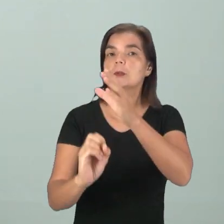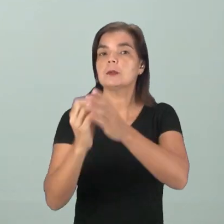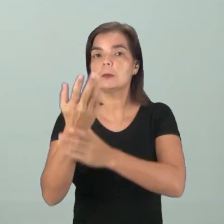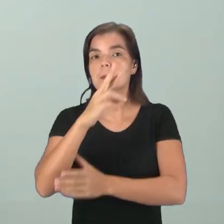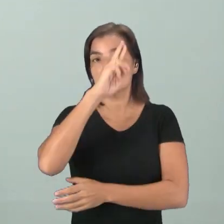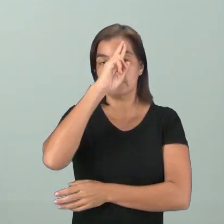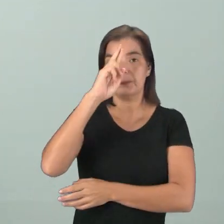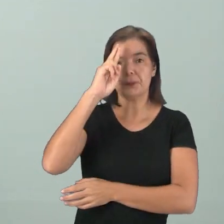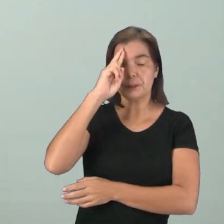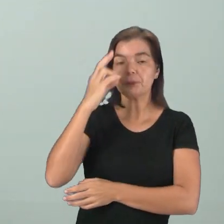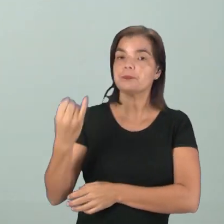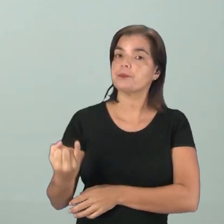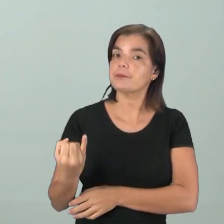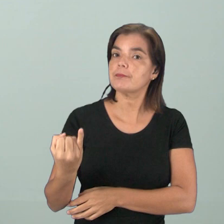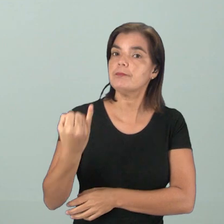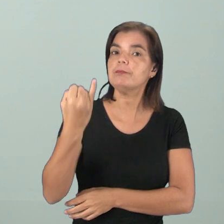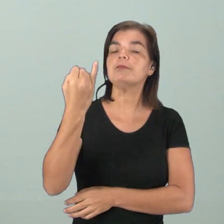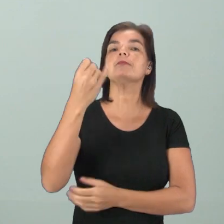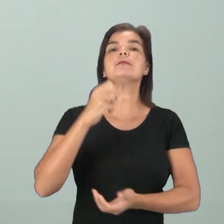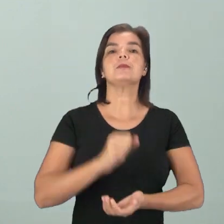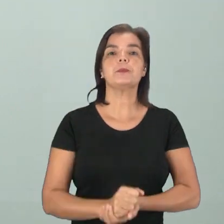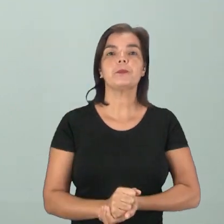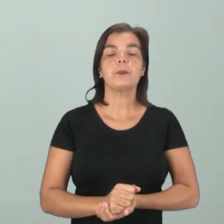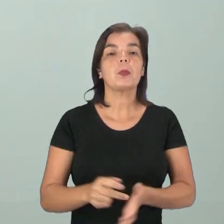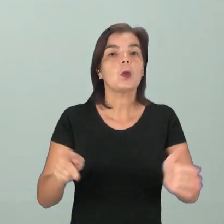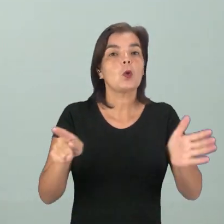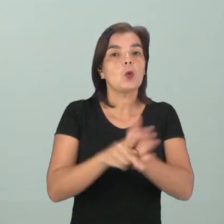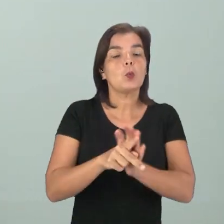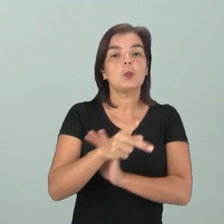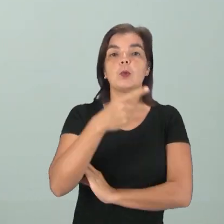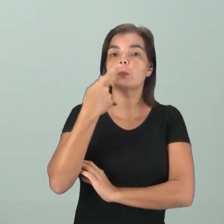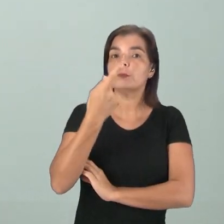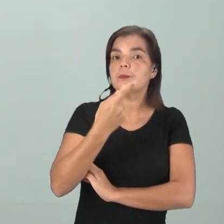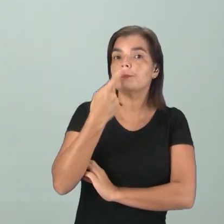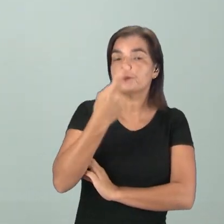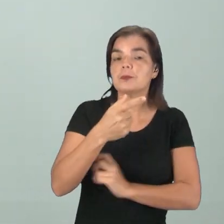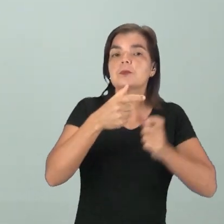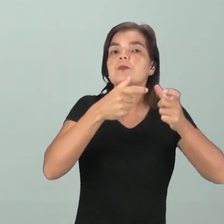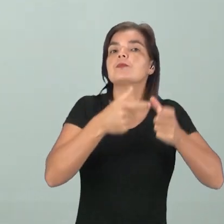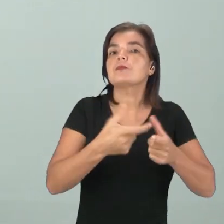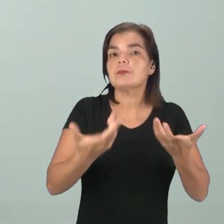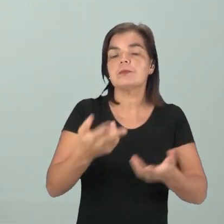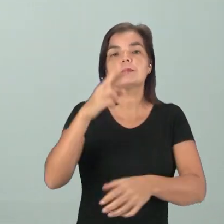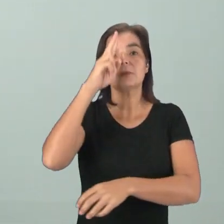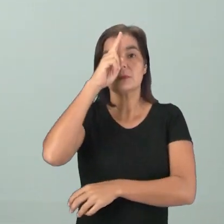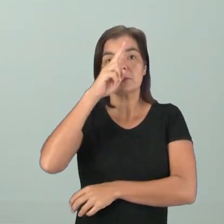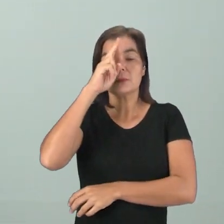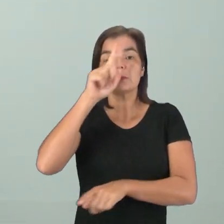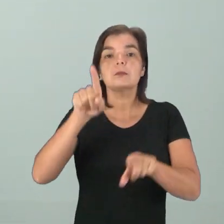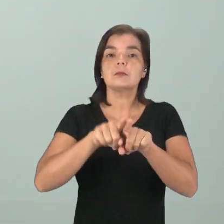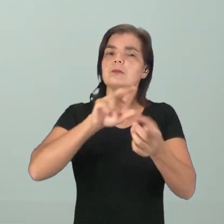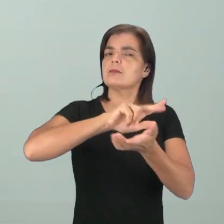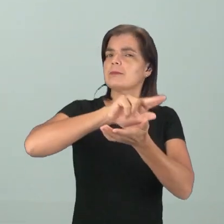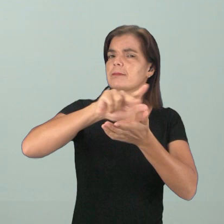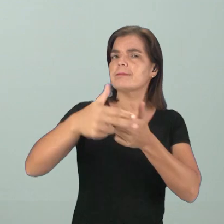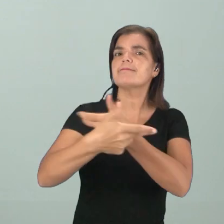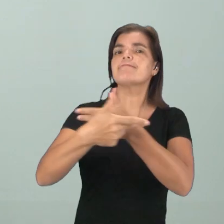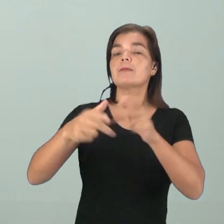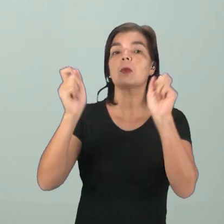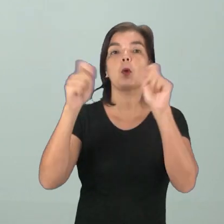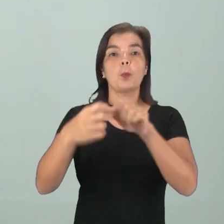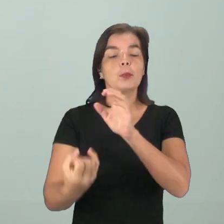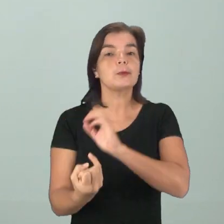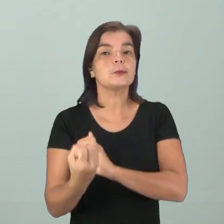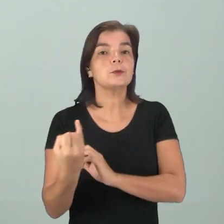históricos, acontecimentos importantes, o próprio idioma, então o local, a história. Então a gente tem diversos fatos que